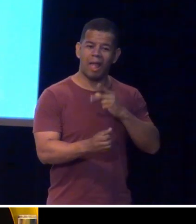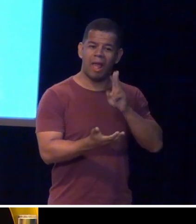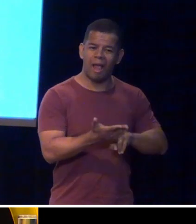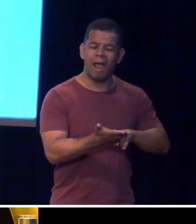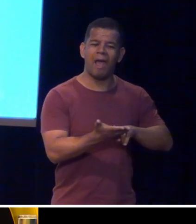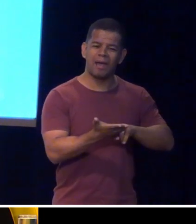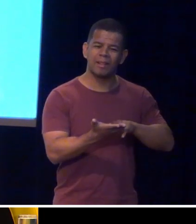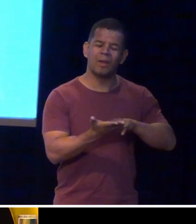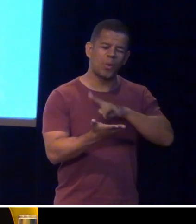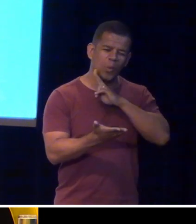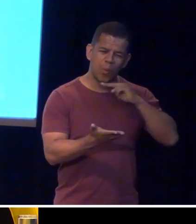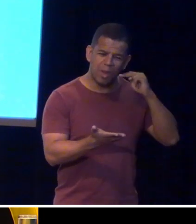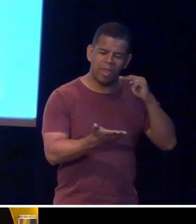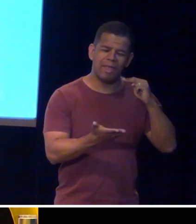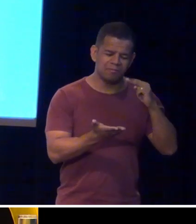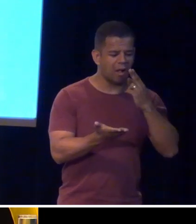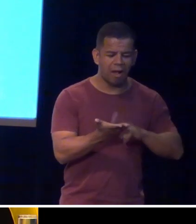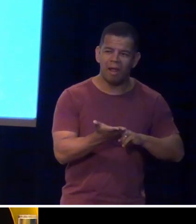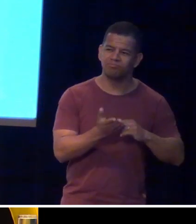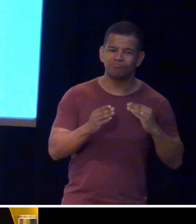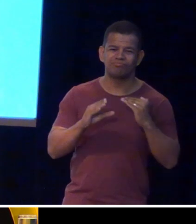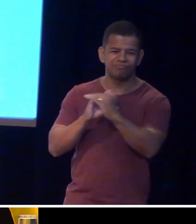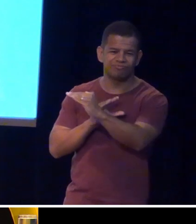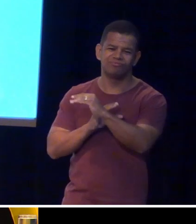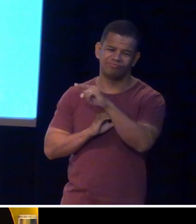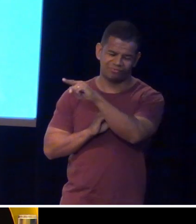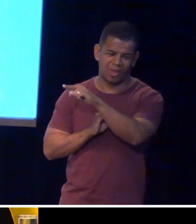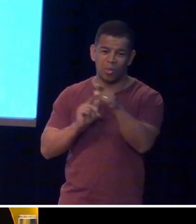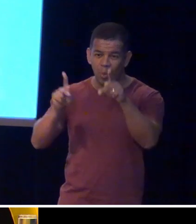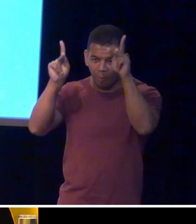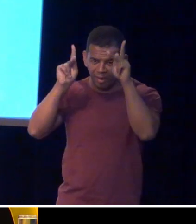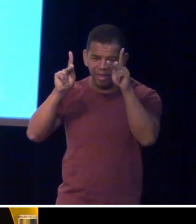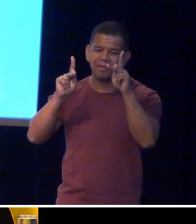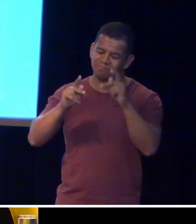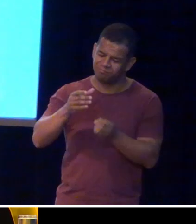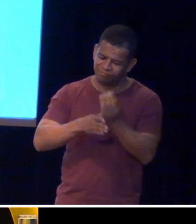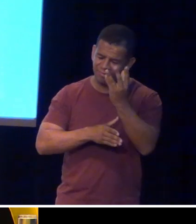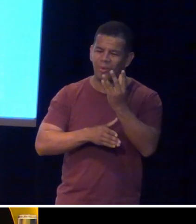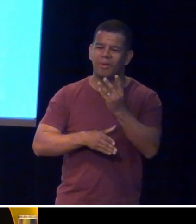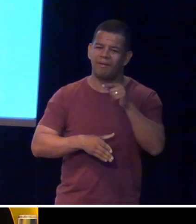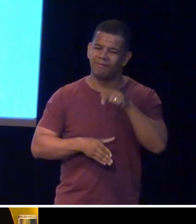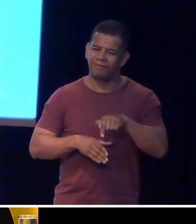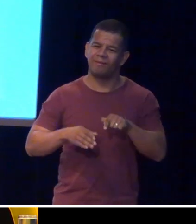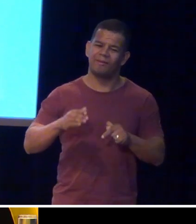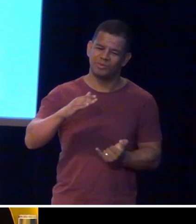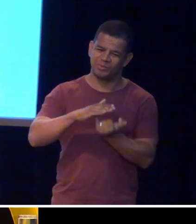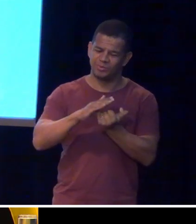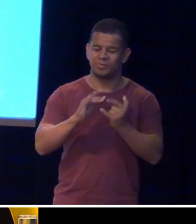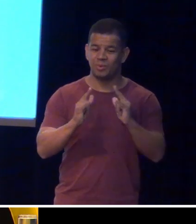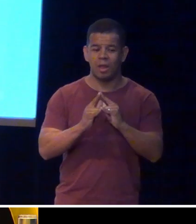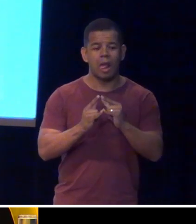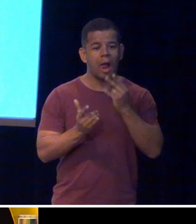que o E enviou a Dom Pedro, né, e que originou esse instituto. Essa carta ela é